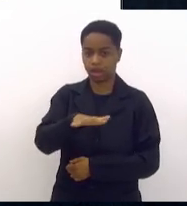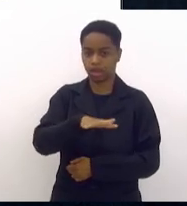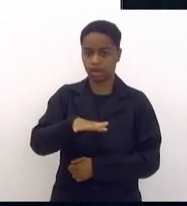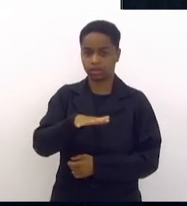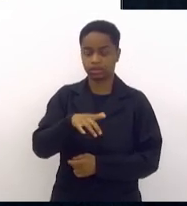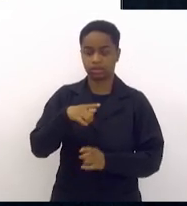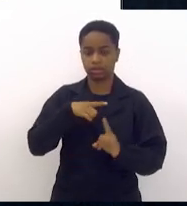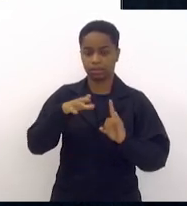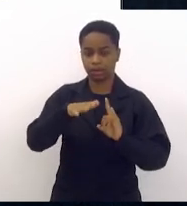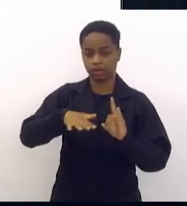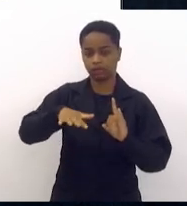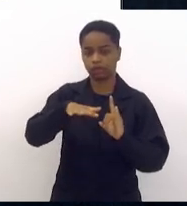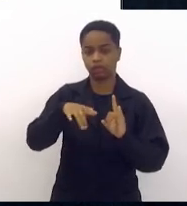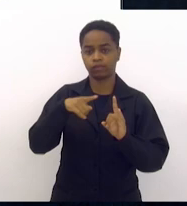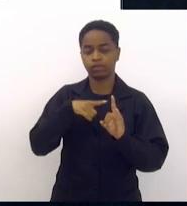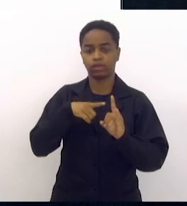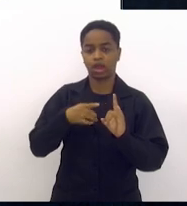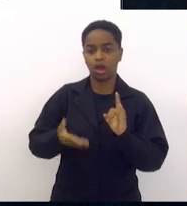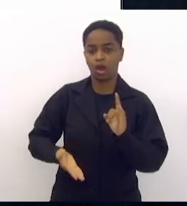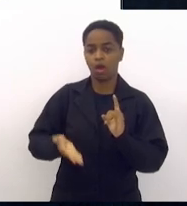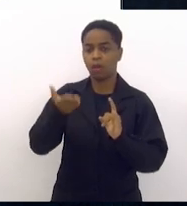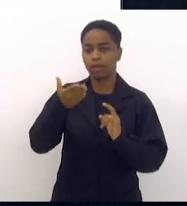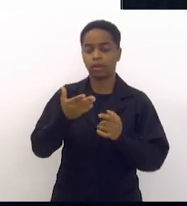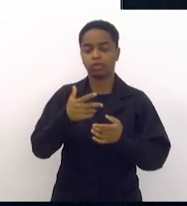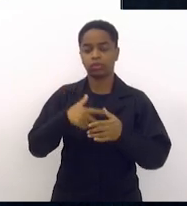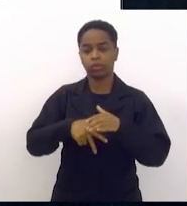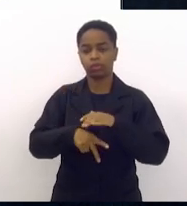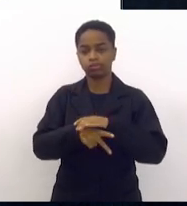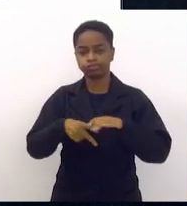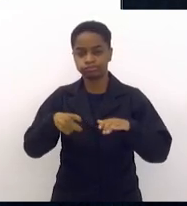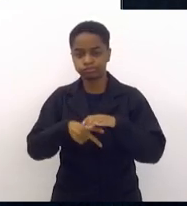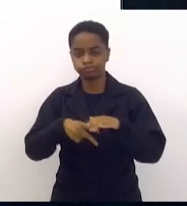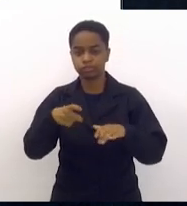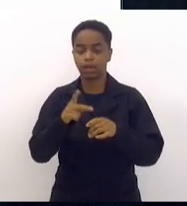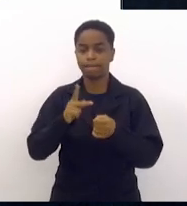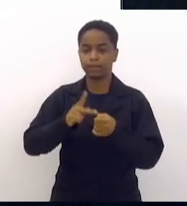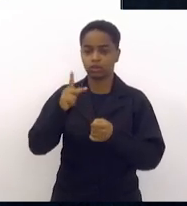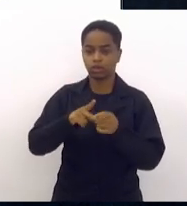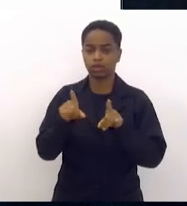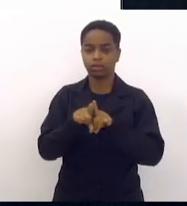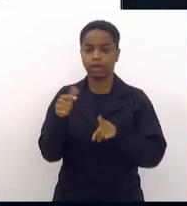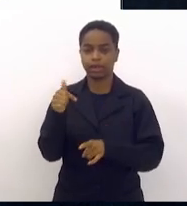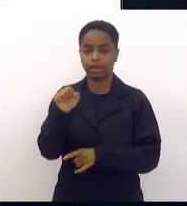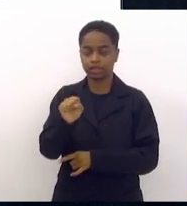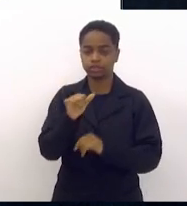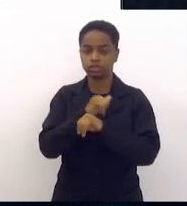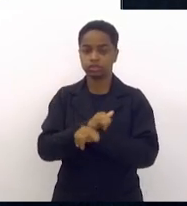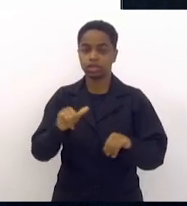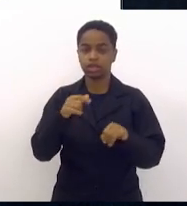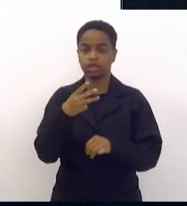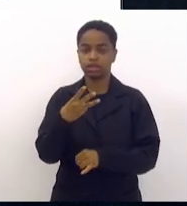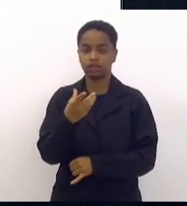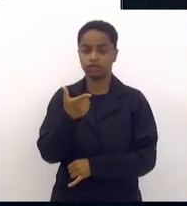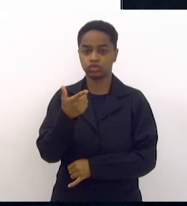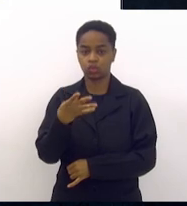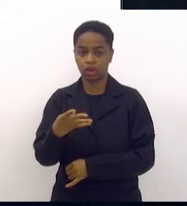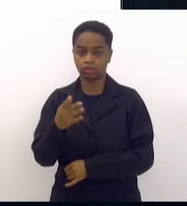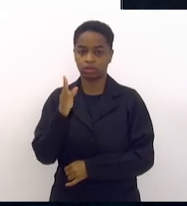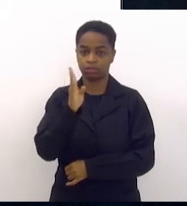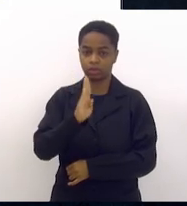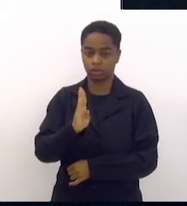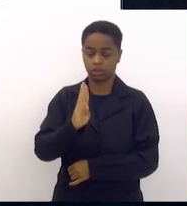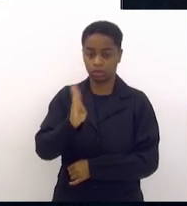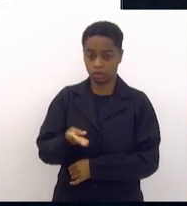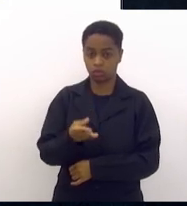plataformas enfim de aumento da produção de petróleo e gás tá anunciado r24 bilhões deais tá